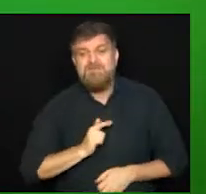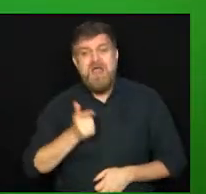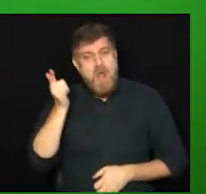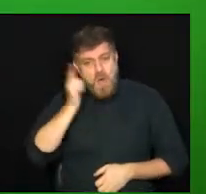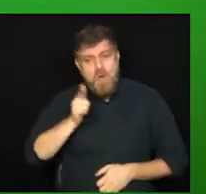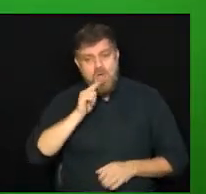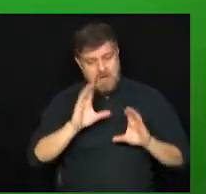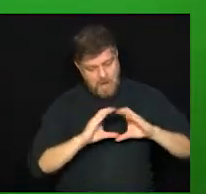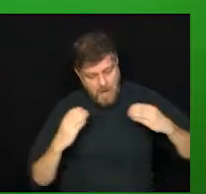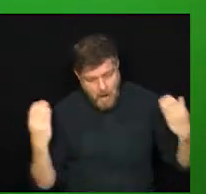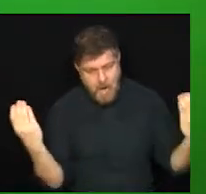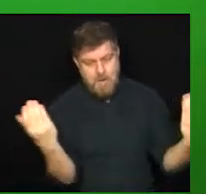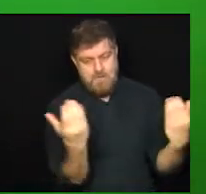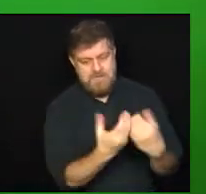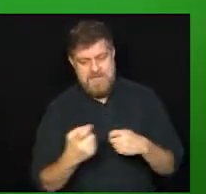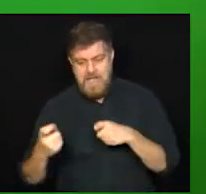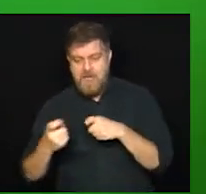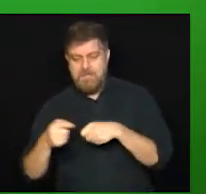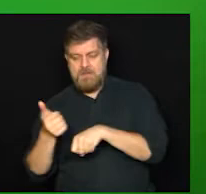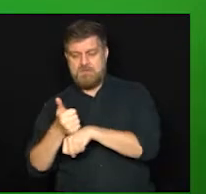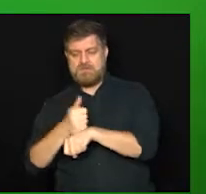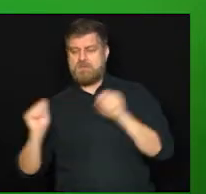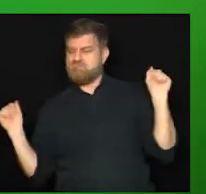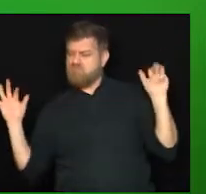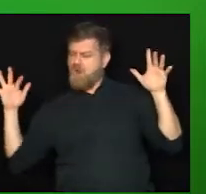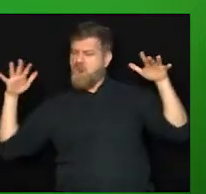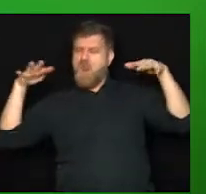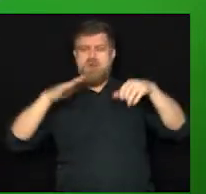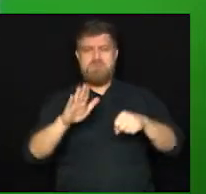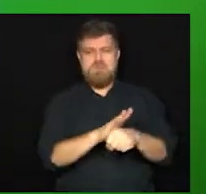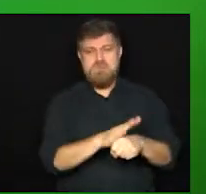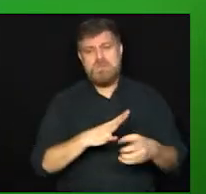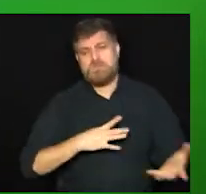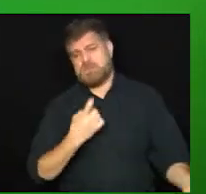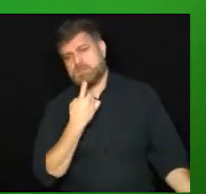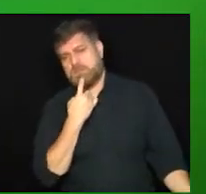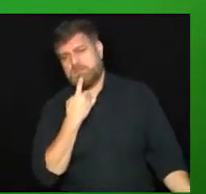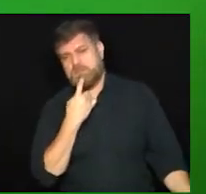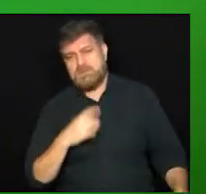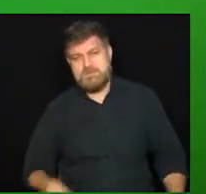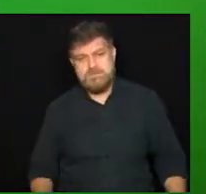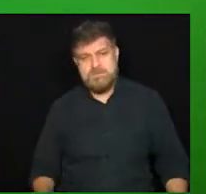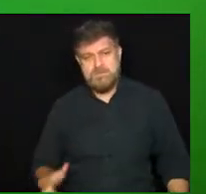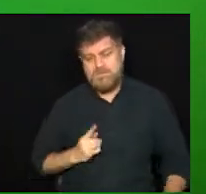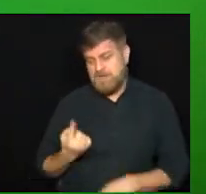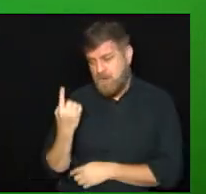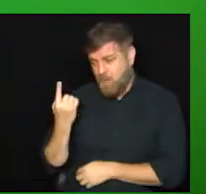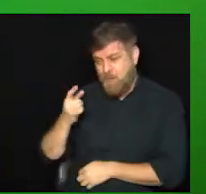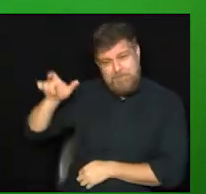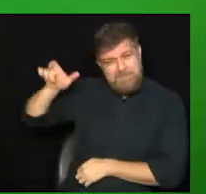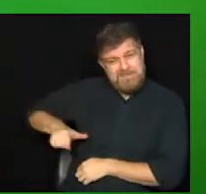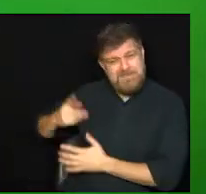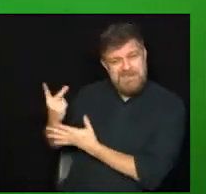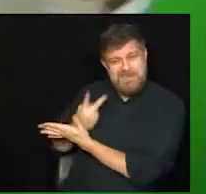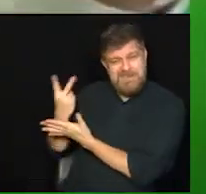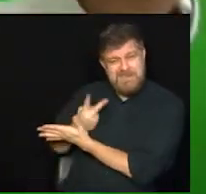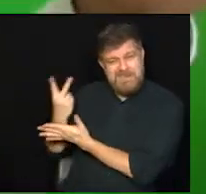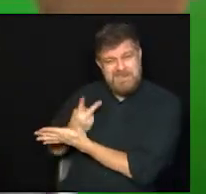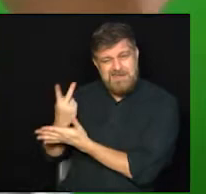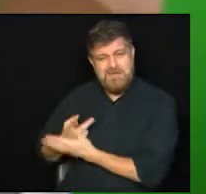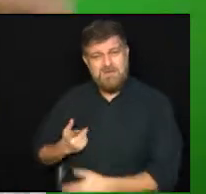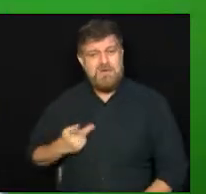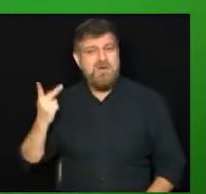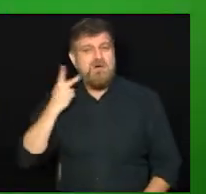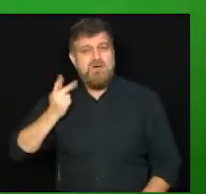evento novamente para Campinas. E não é por causa de um ou dois